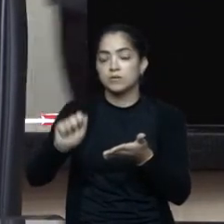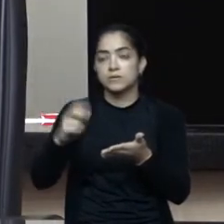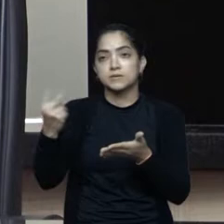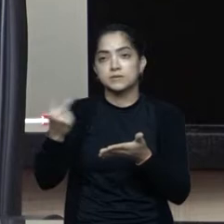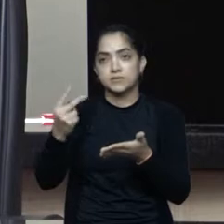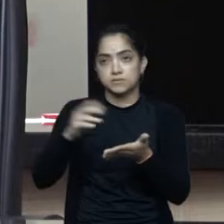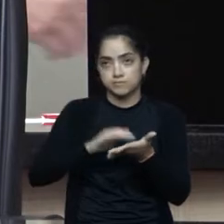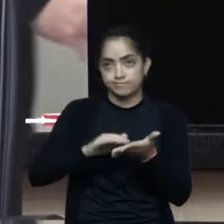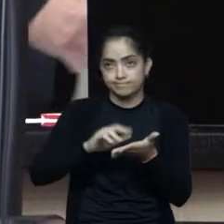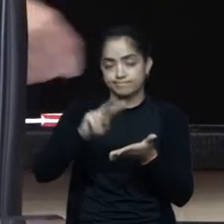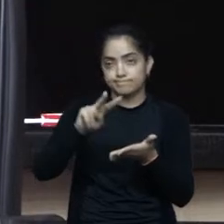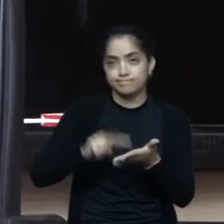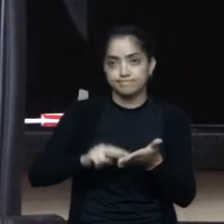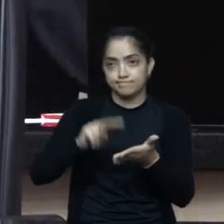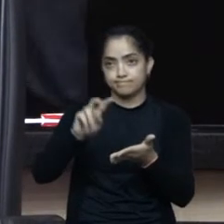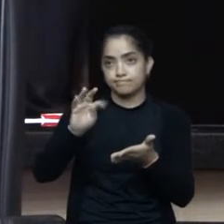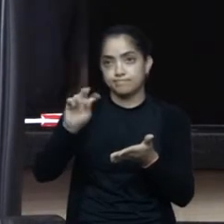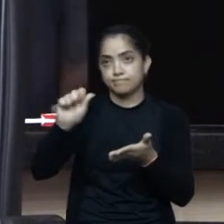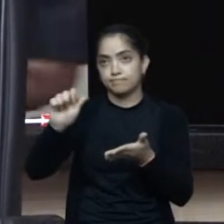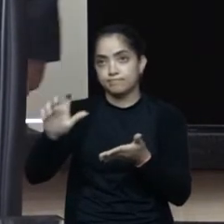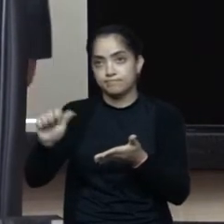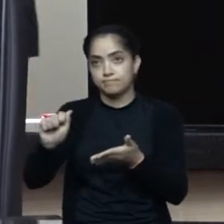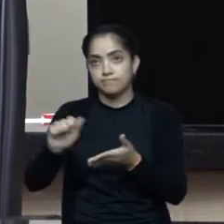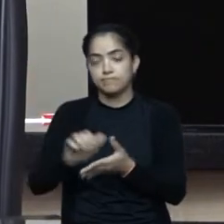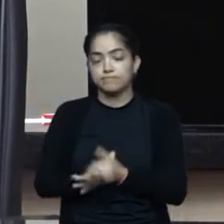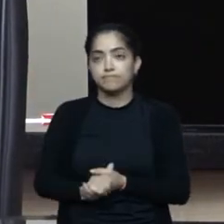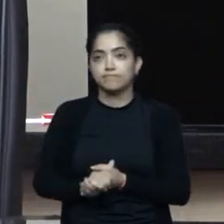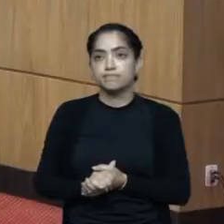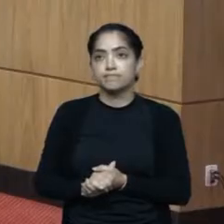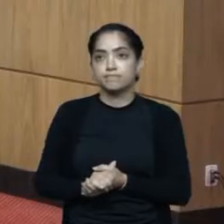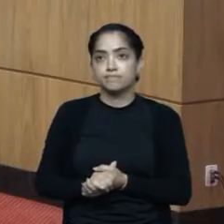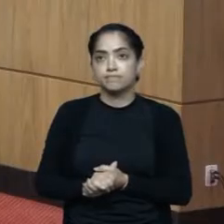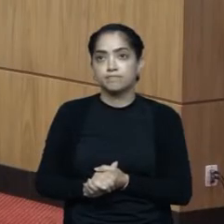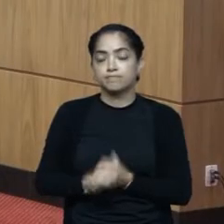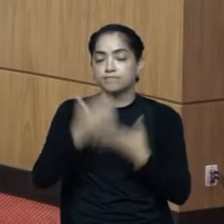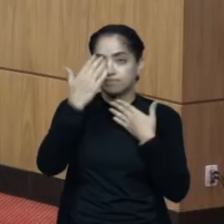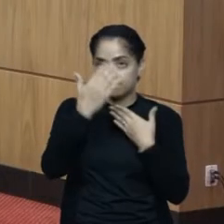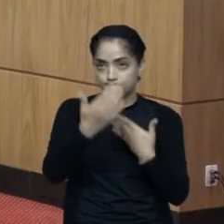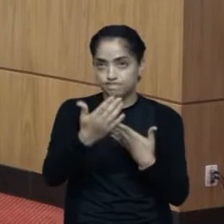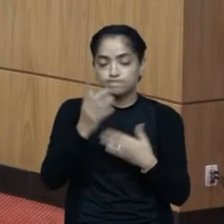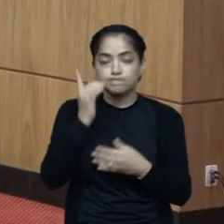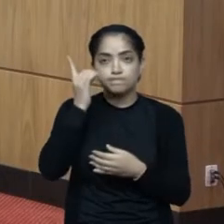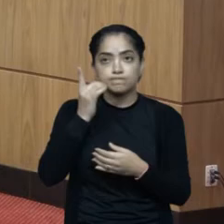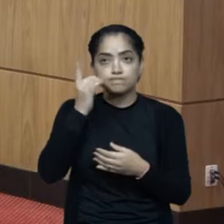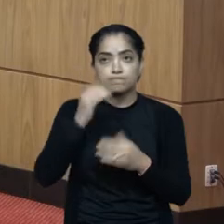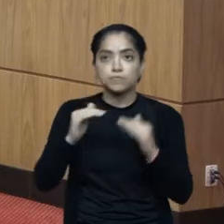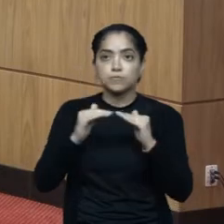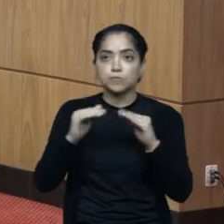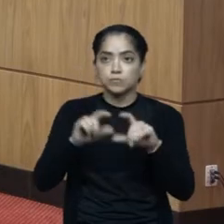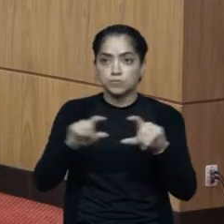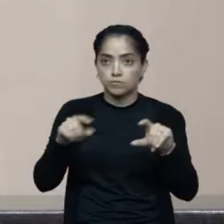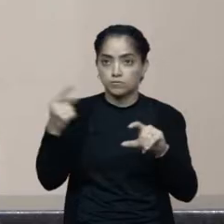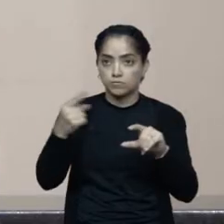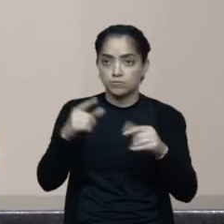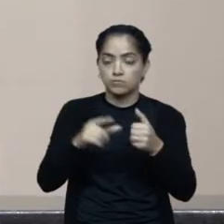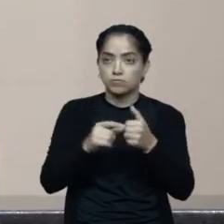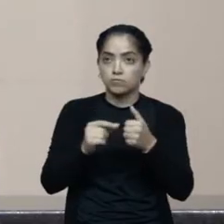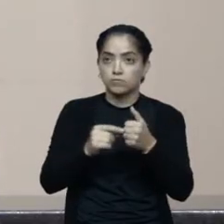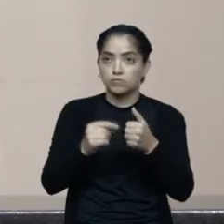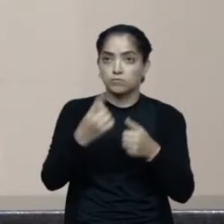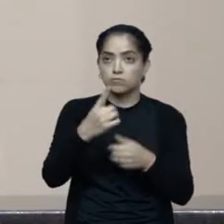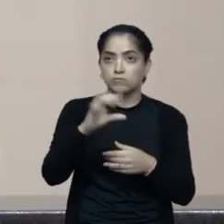segundo secretário, lavrei a presente ata. Era isso, senhor presidente. Obrigado, deputado Minotto. Em consonância com o parágrafo 1º do artigo